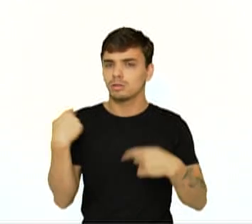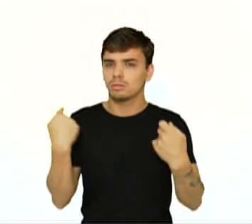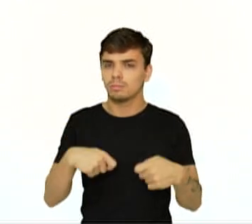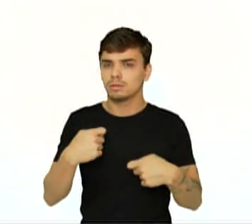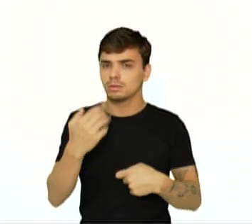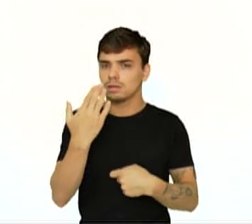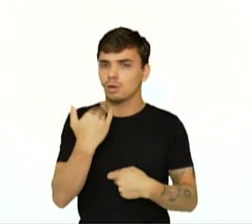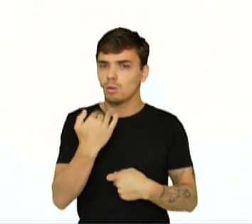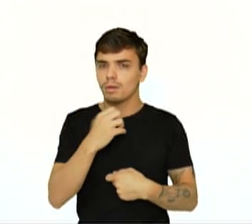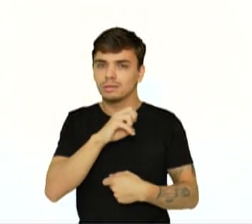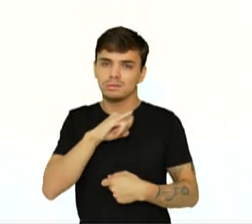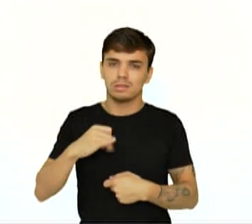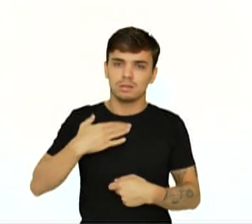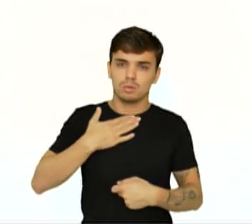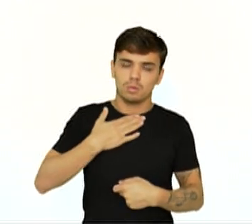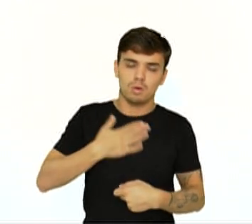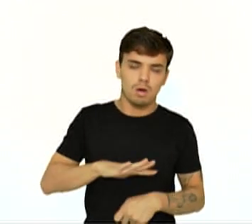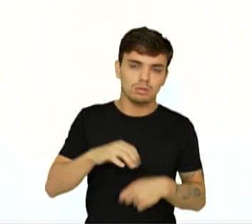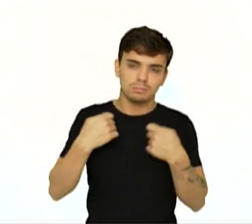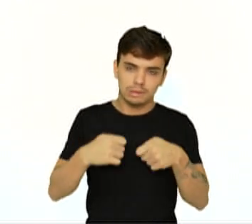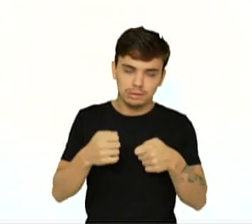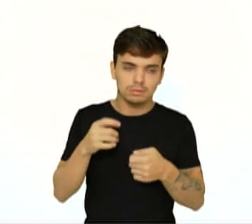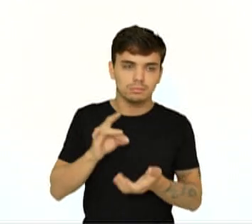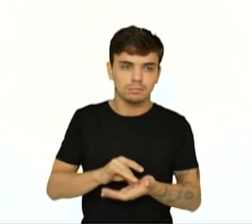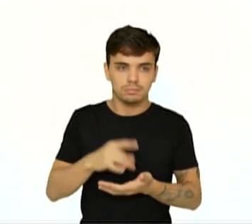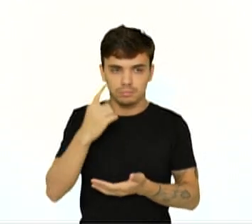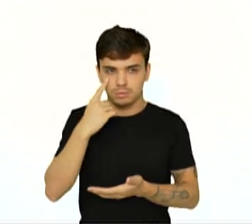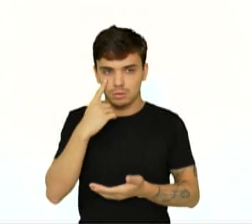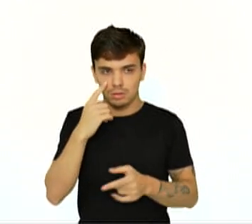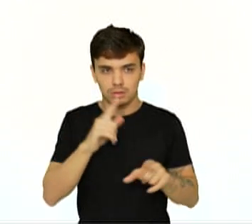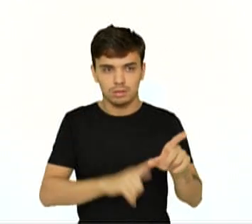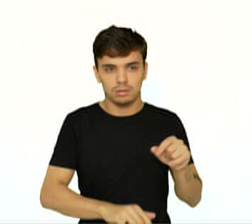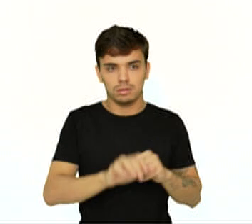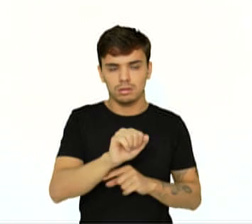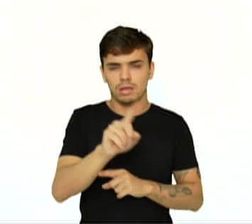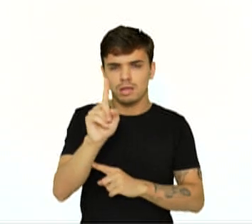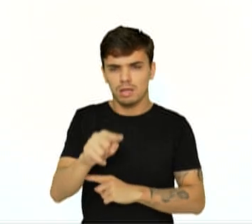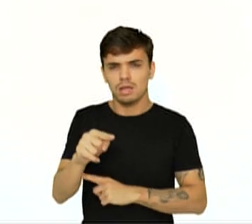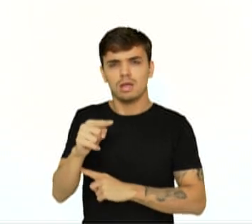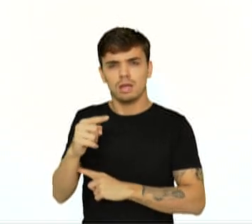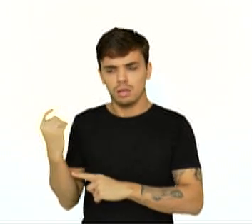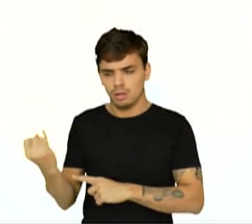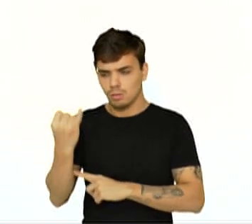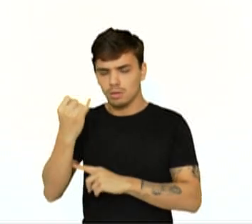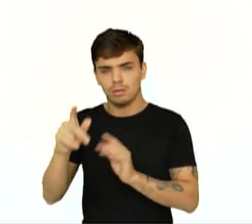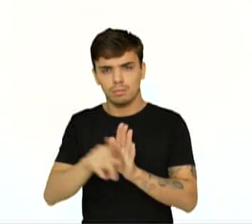nos guste, né? São nutritivos e importantes a nossa saúde?